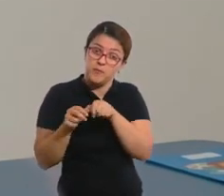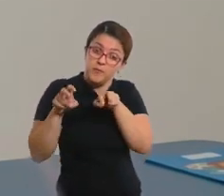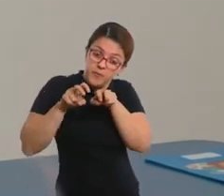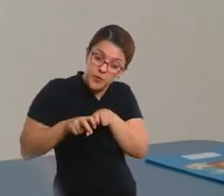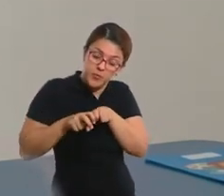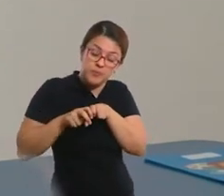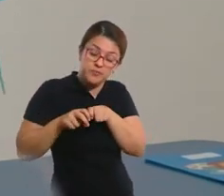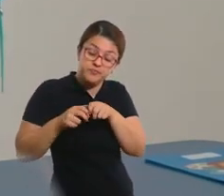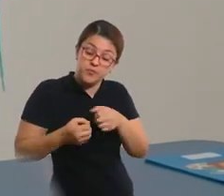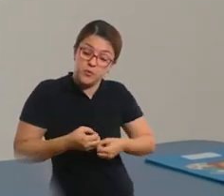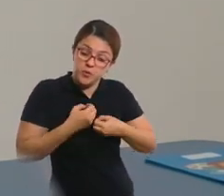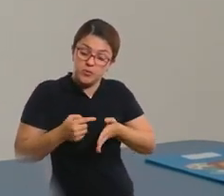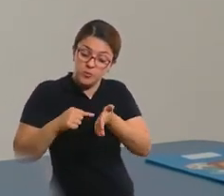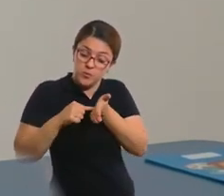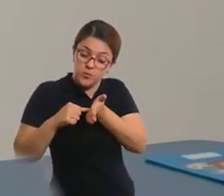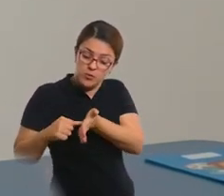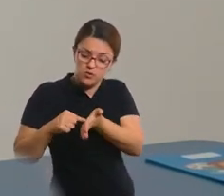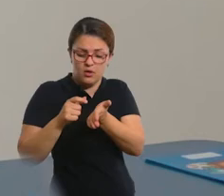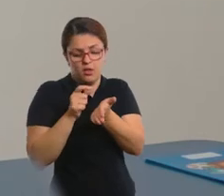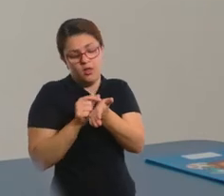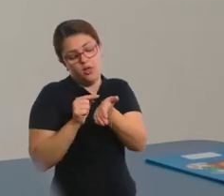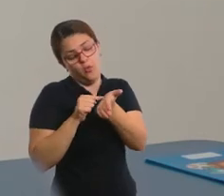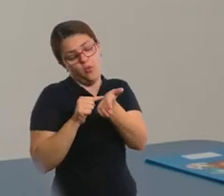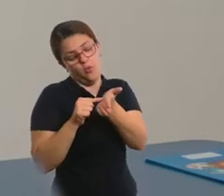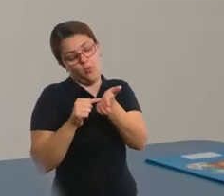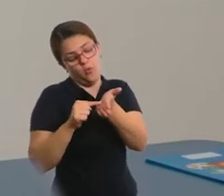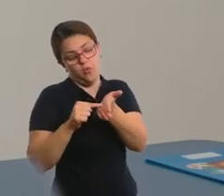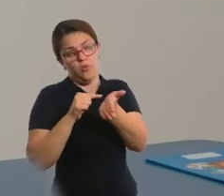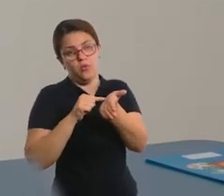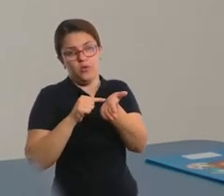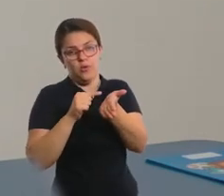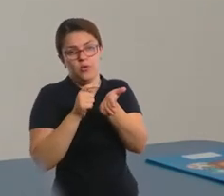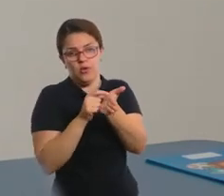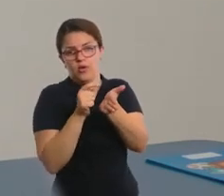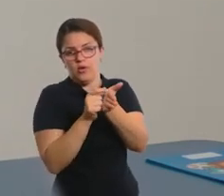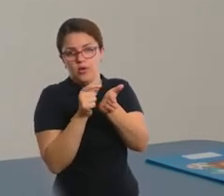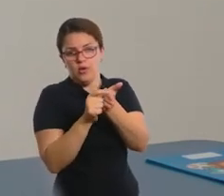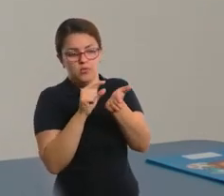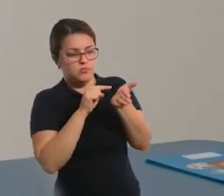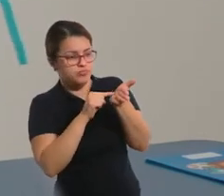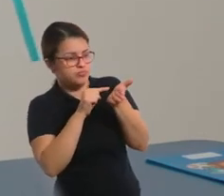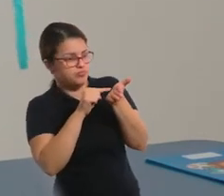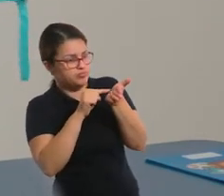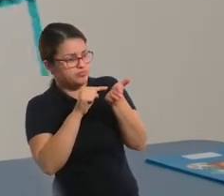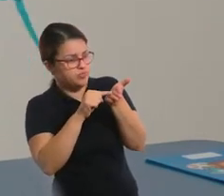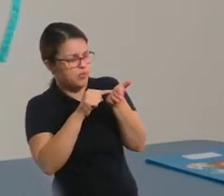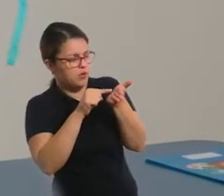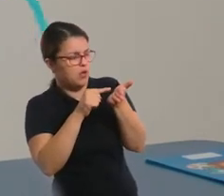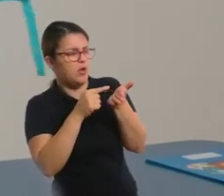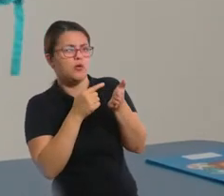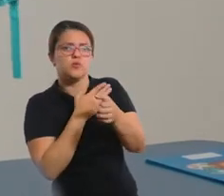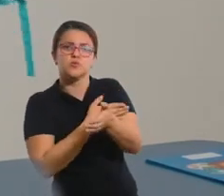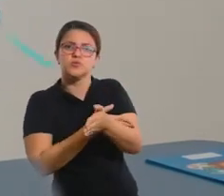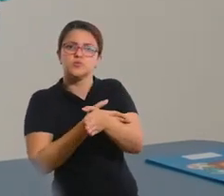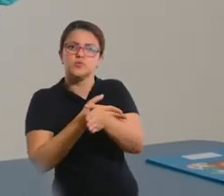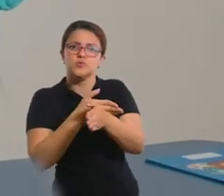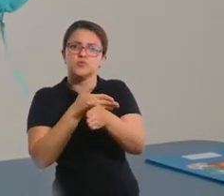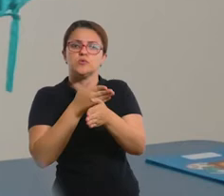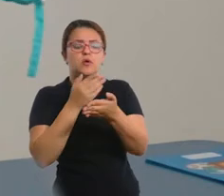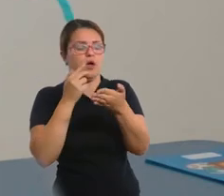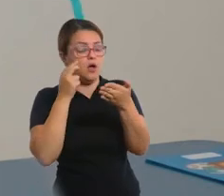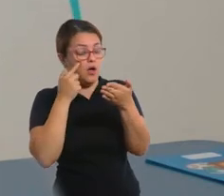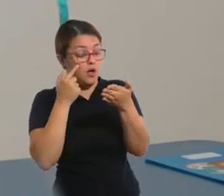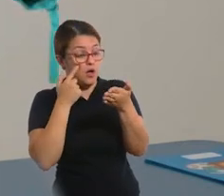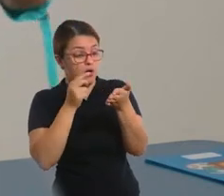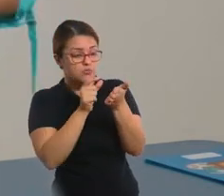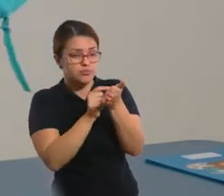Mostre o poema para ela. Se você puder, aponte com o dedo as palavrinhas para que ela vá se acostumando, né,